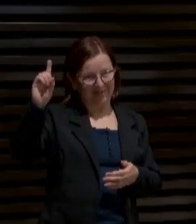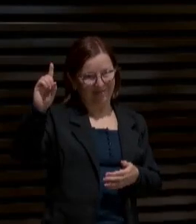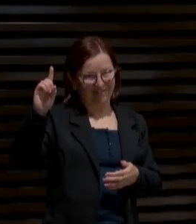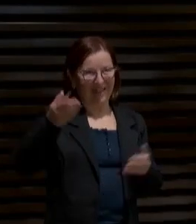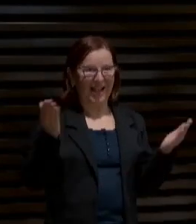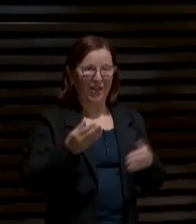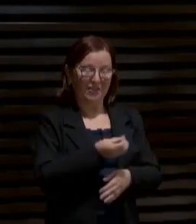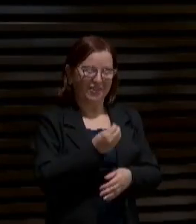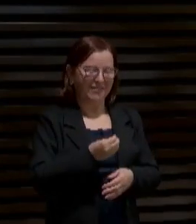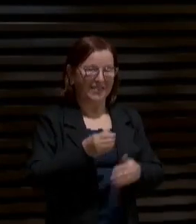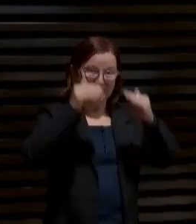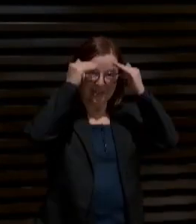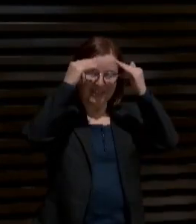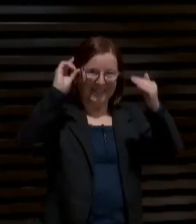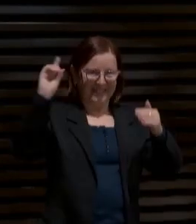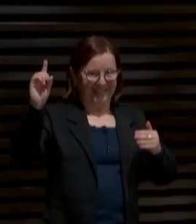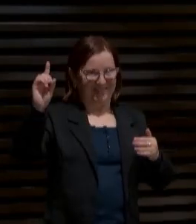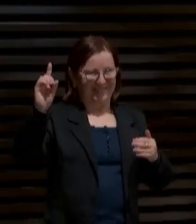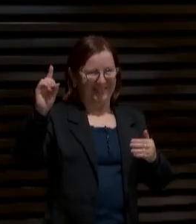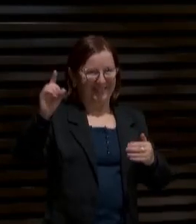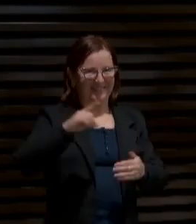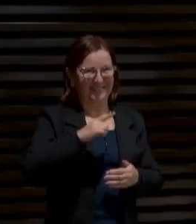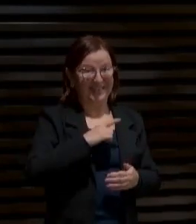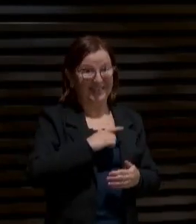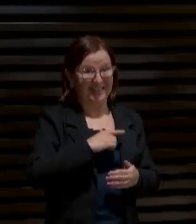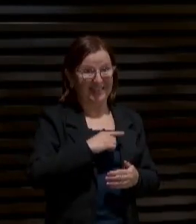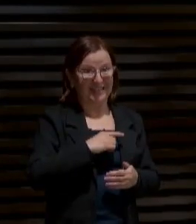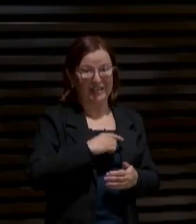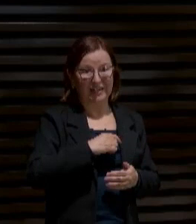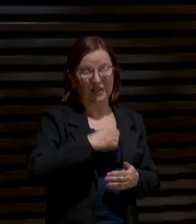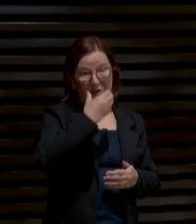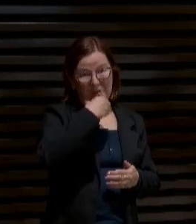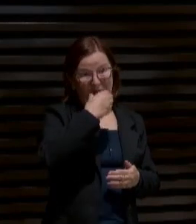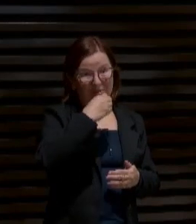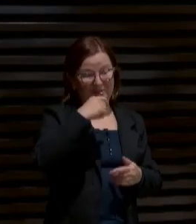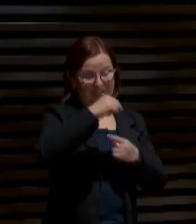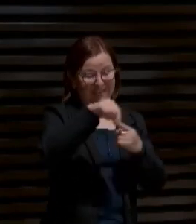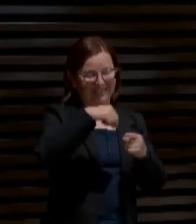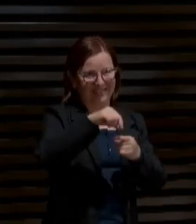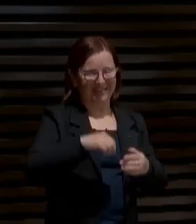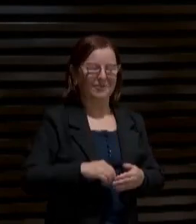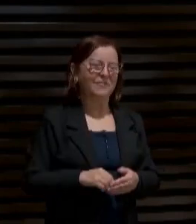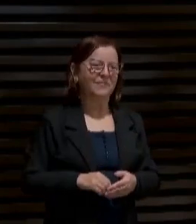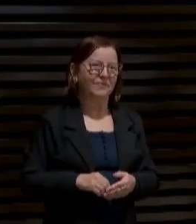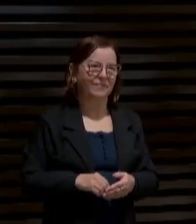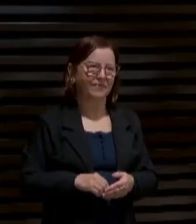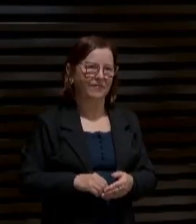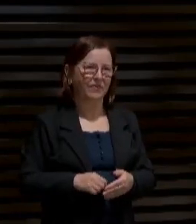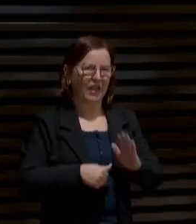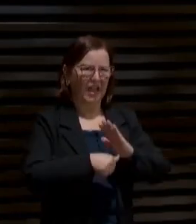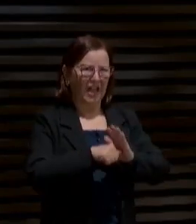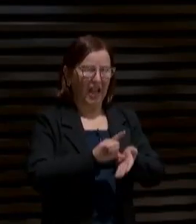Deus e produzir fruto para santificação vocês percebem como isso é sério meus irmãos antes vida